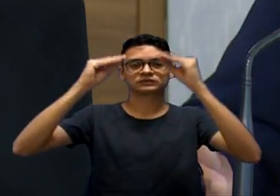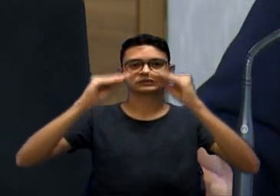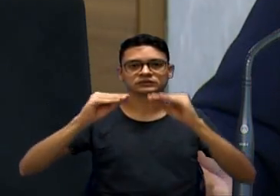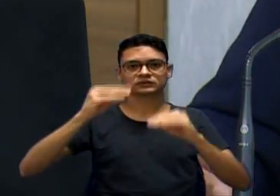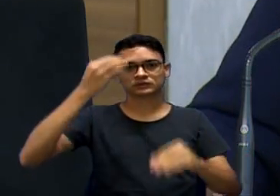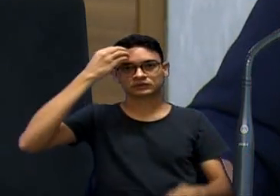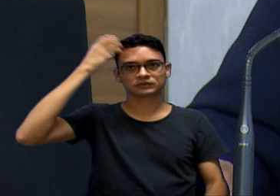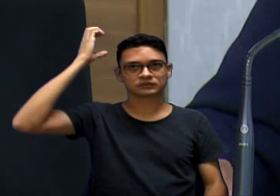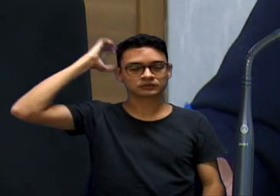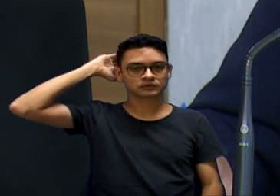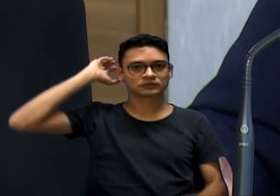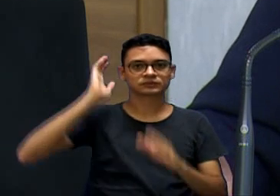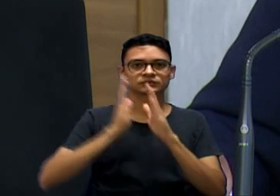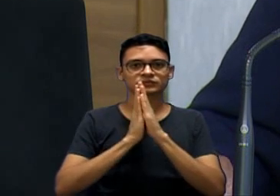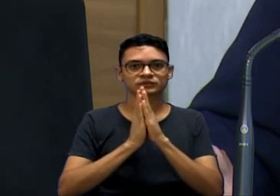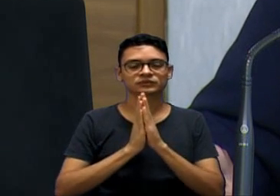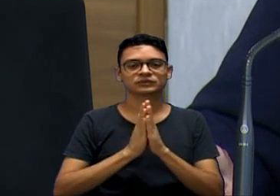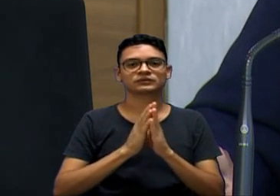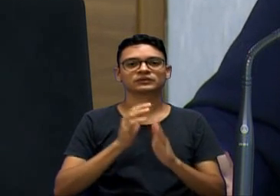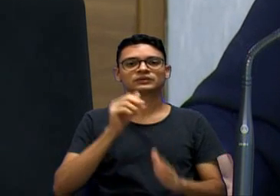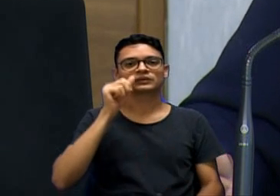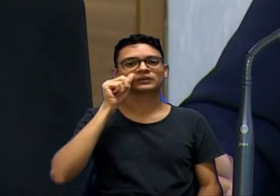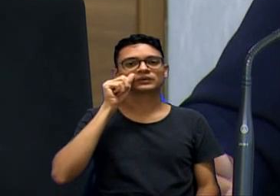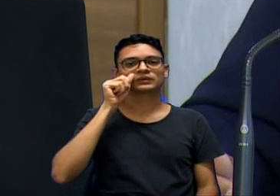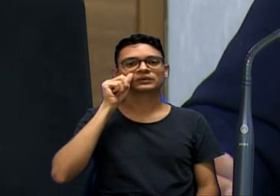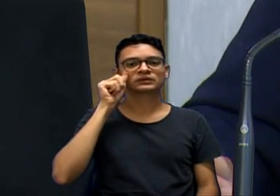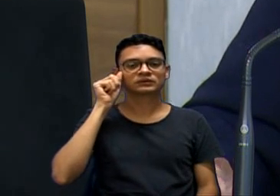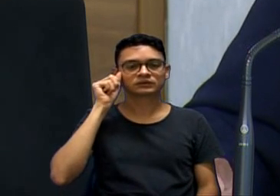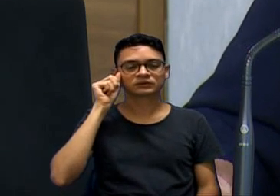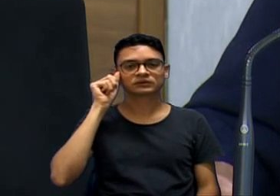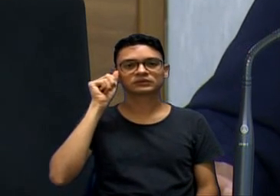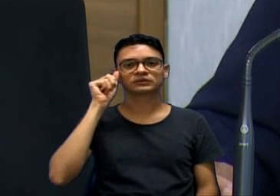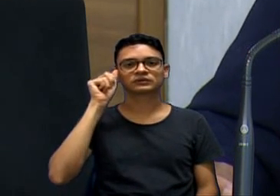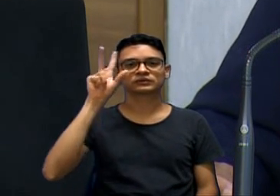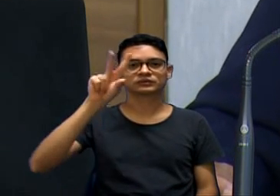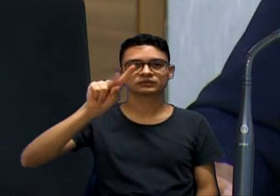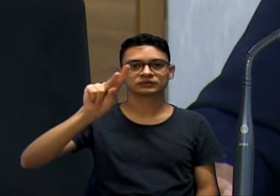Vereador Perk, por favor, vereador Salatiel... Vereador